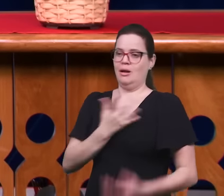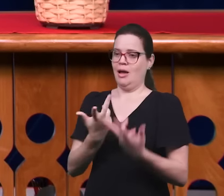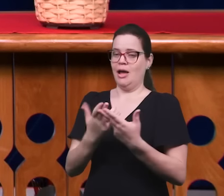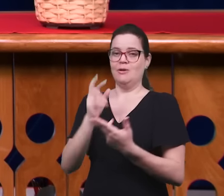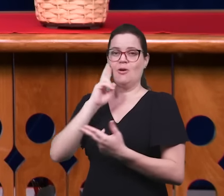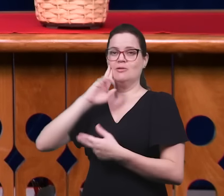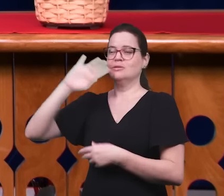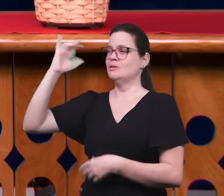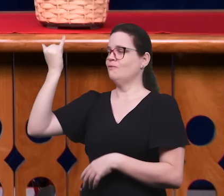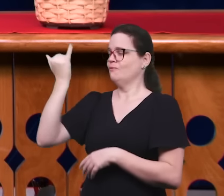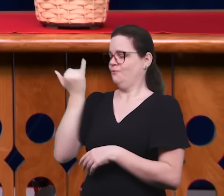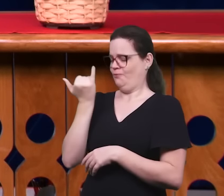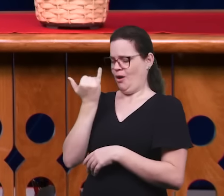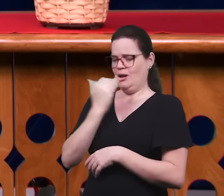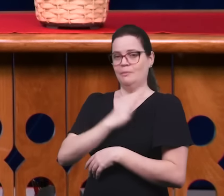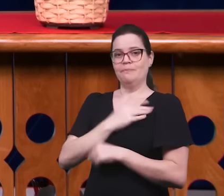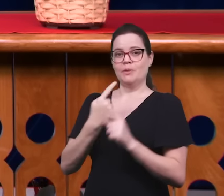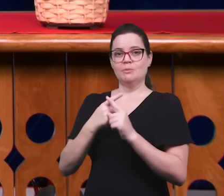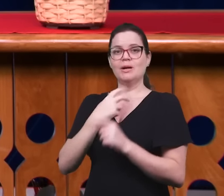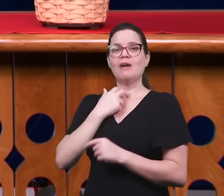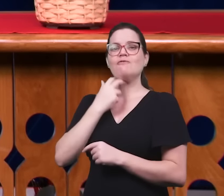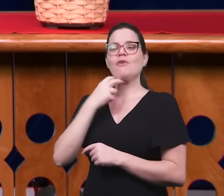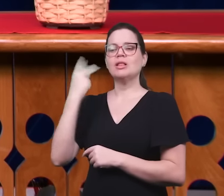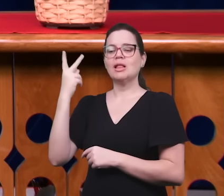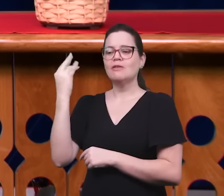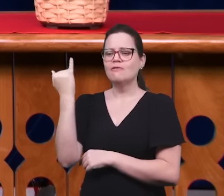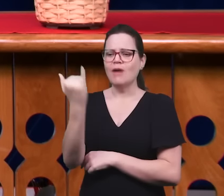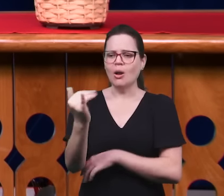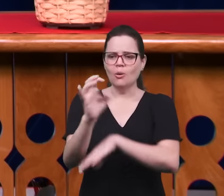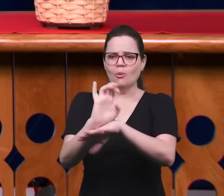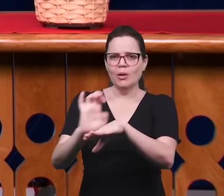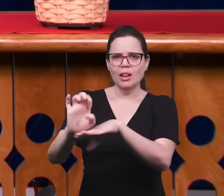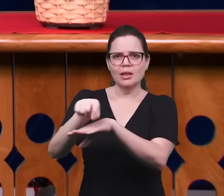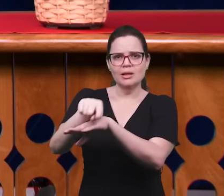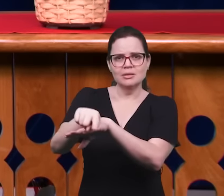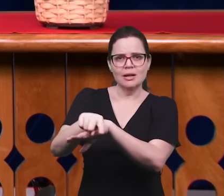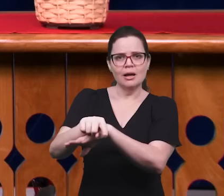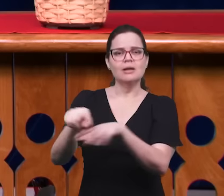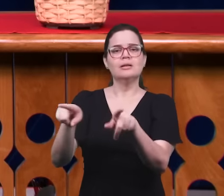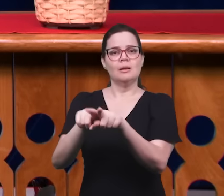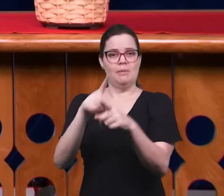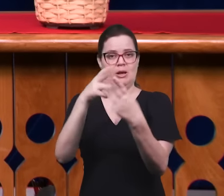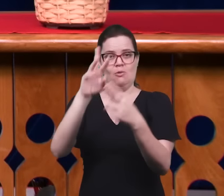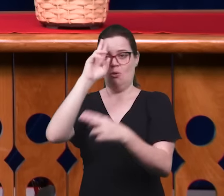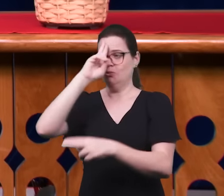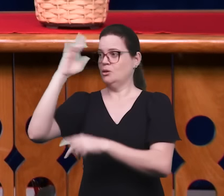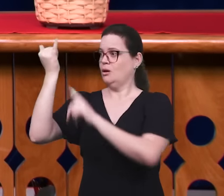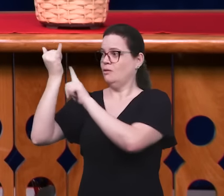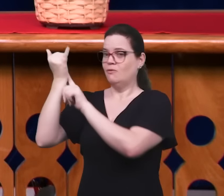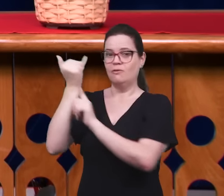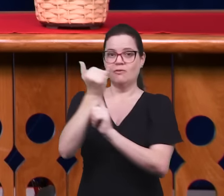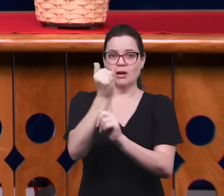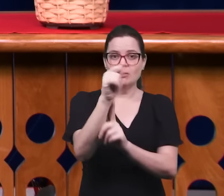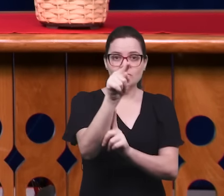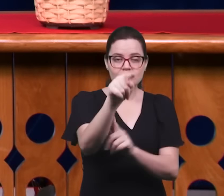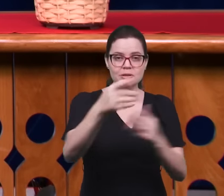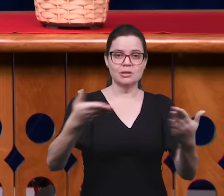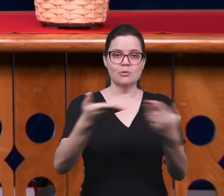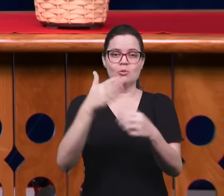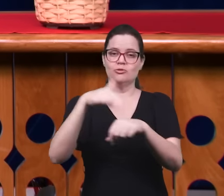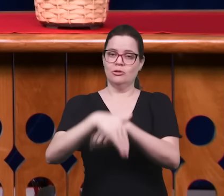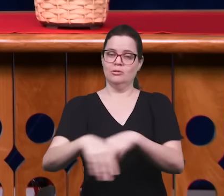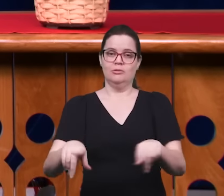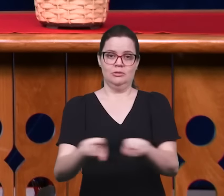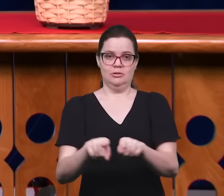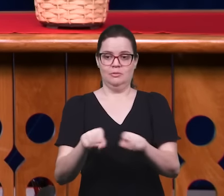mansa e delicada que falou com Elias é a mesma voz que quer falar com você nesta noite.